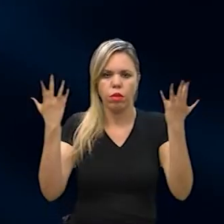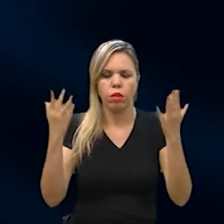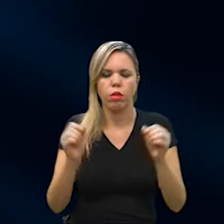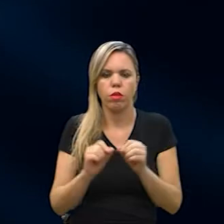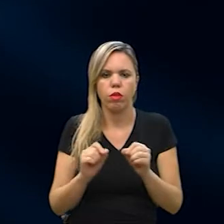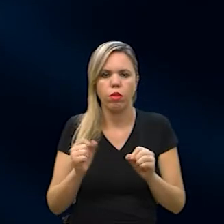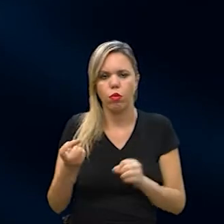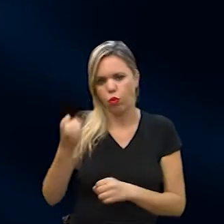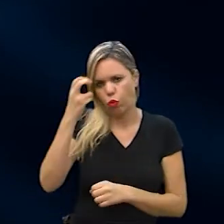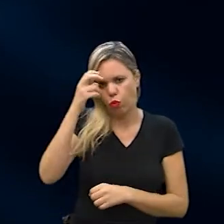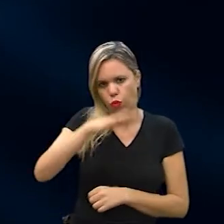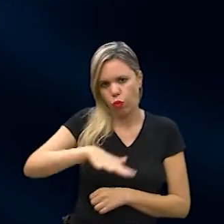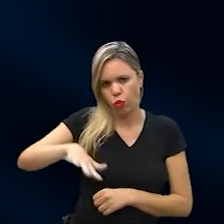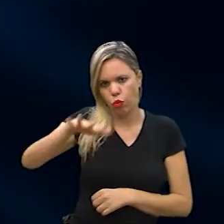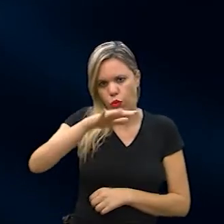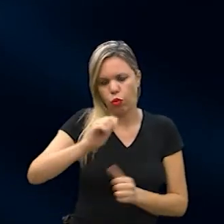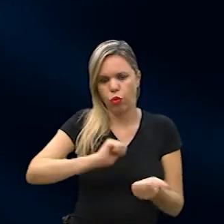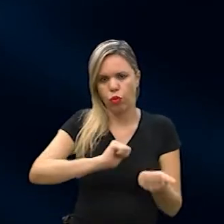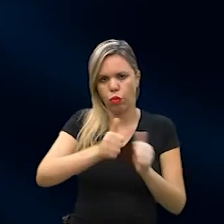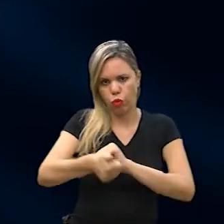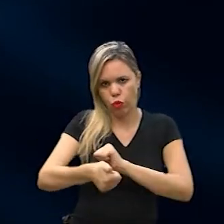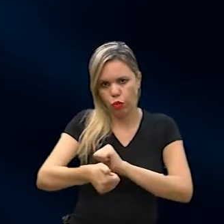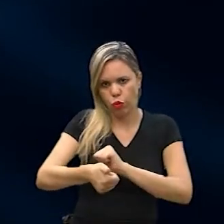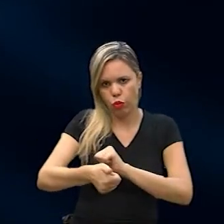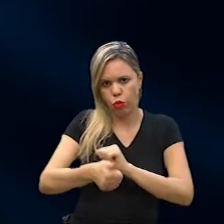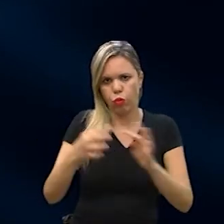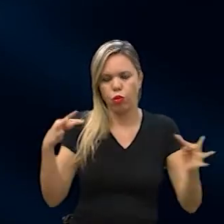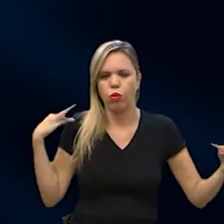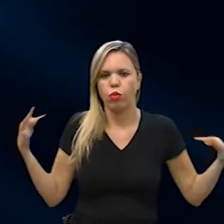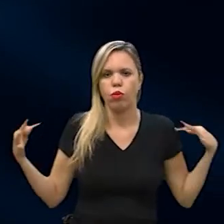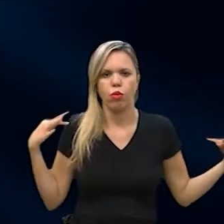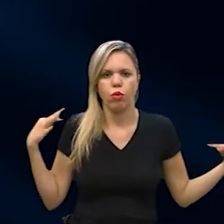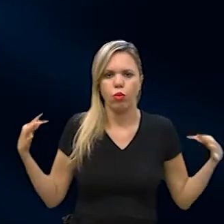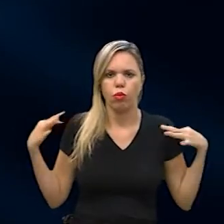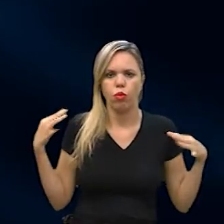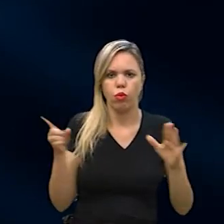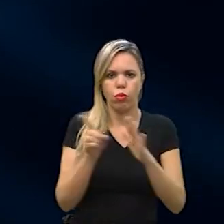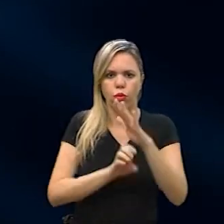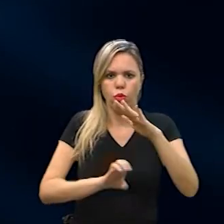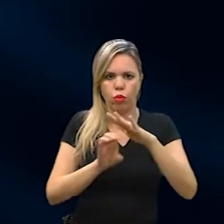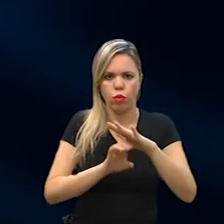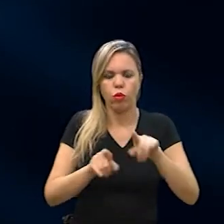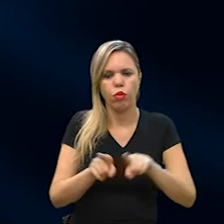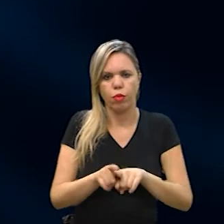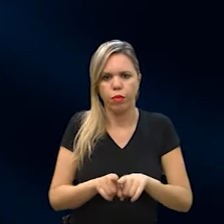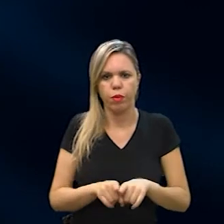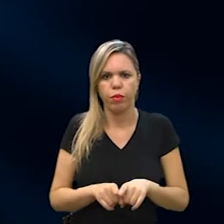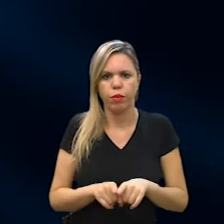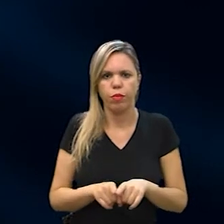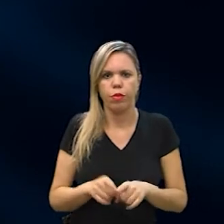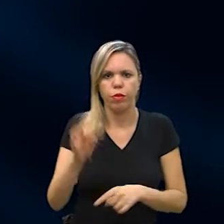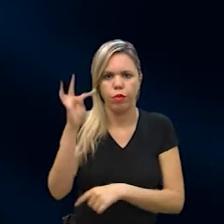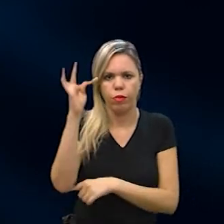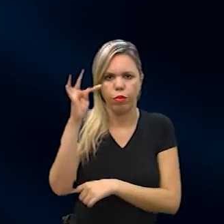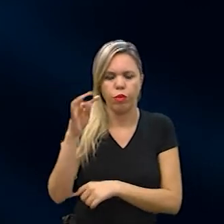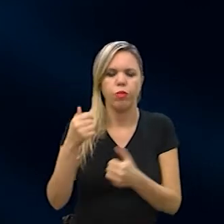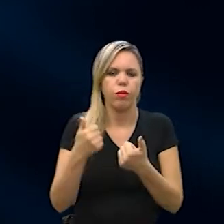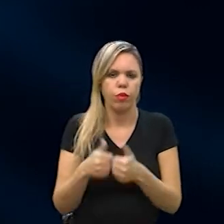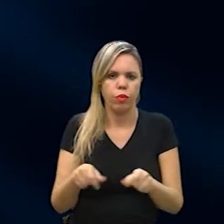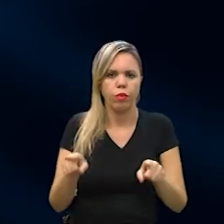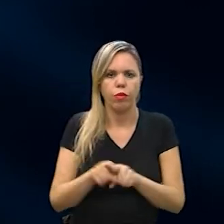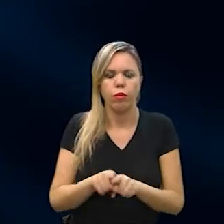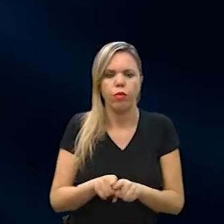eventos sociais, culturais, esportivos, turísticos e empresariais. Também em terminais